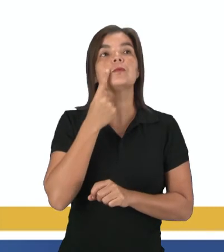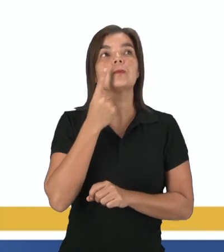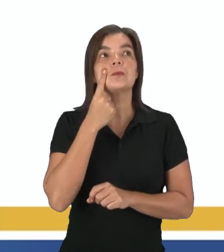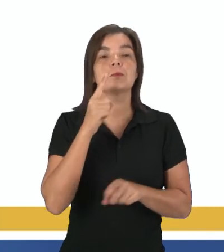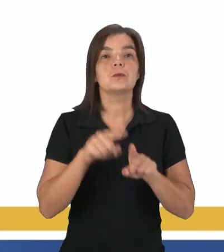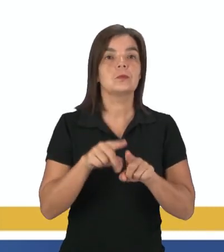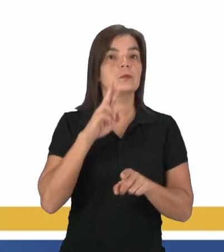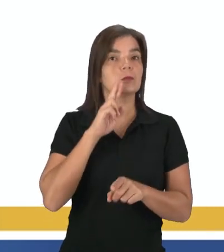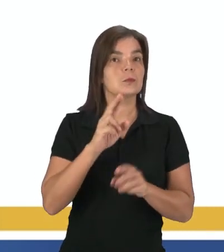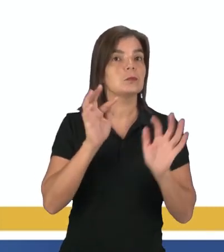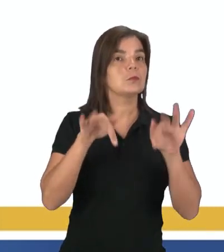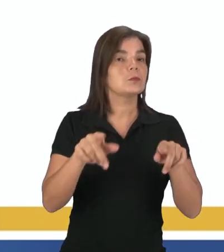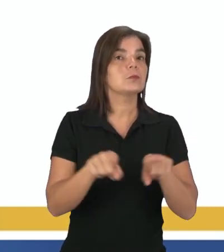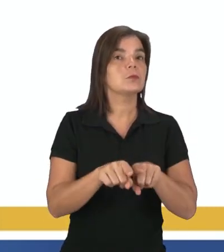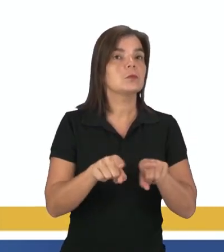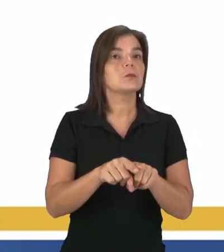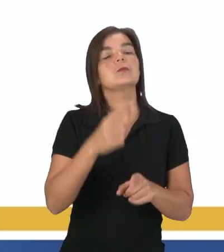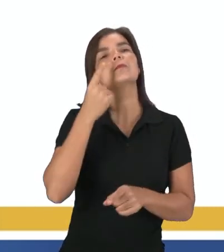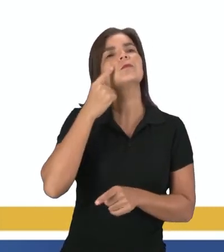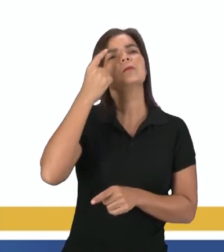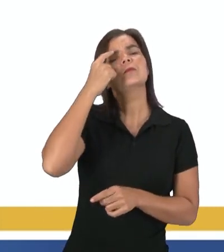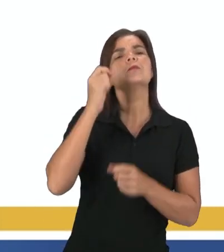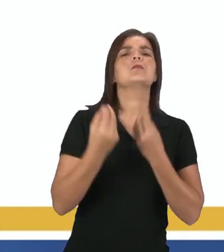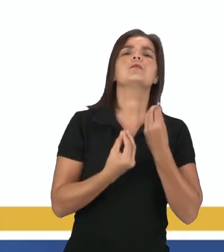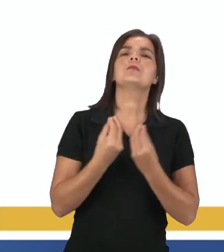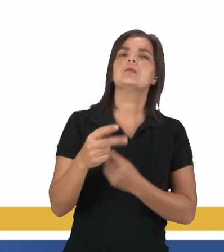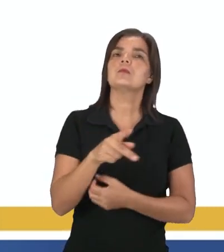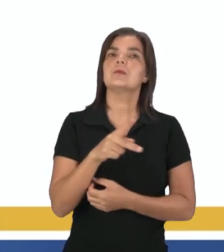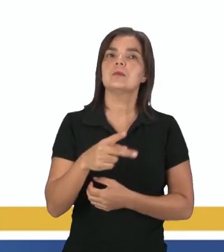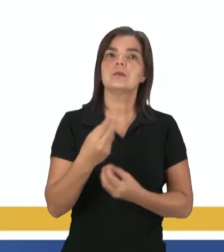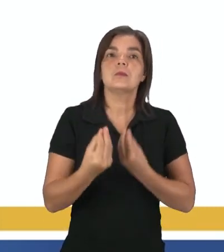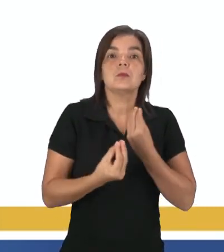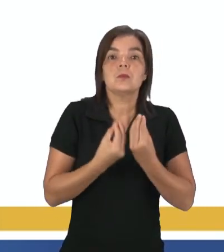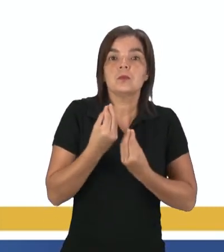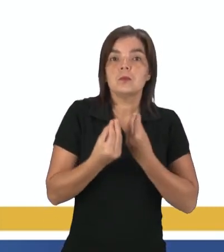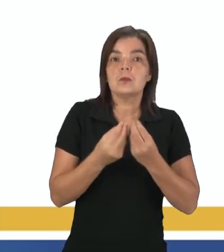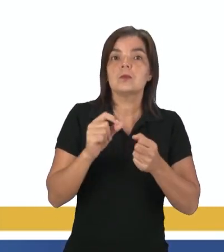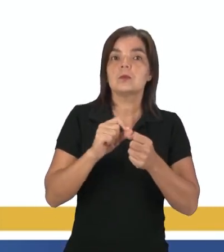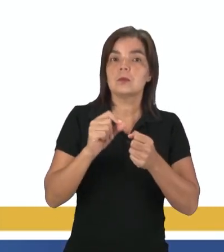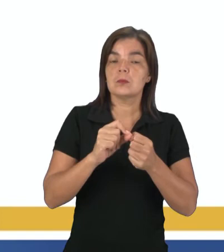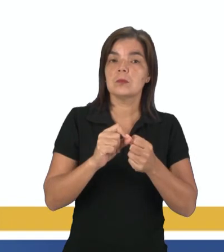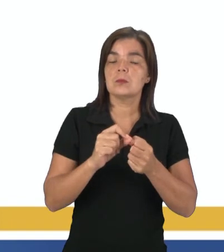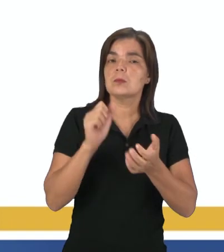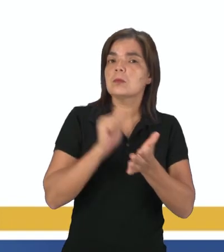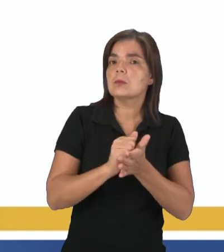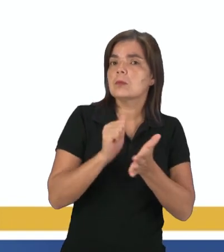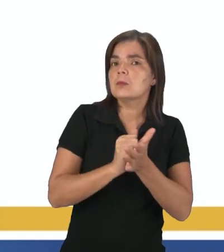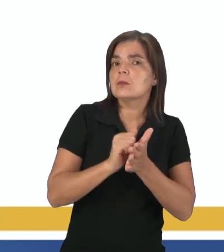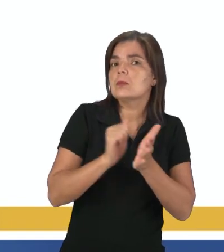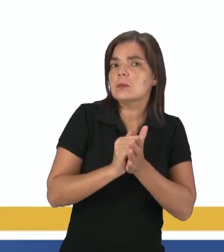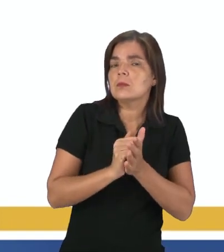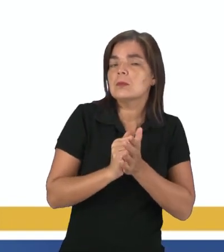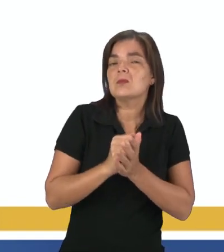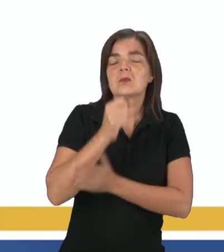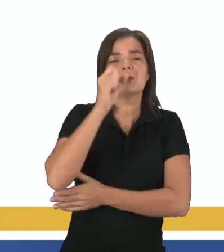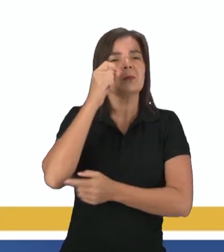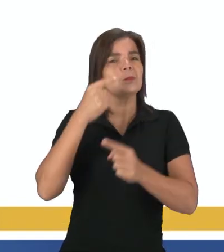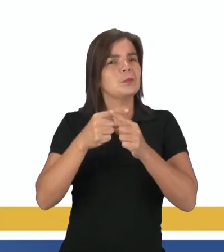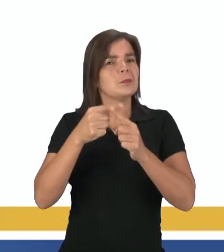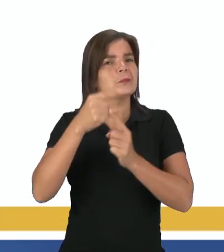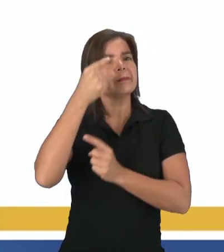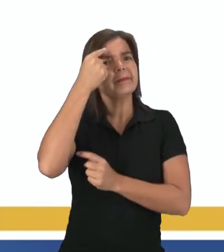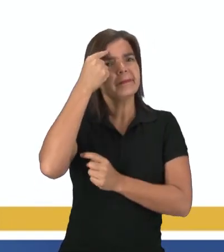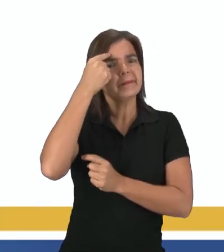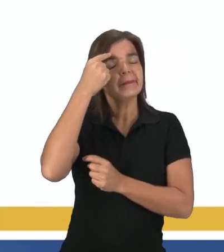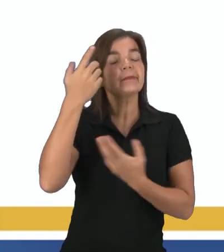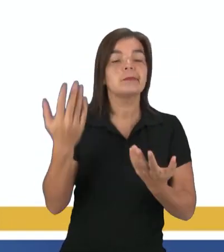final. E aí a gente imagina, né, professora? Mas como que eu vou fazer isso manualmente, né? Porque se a gente for pensar em fazer isso